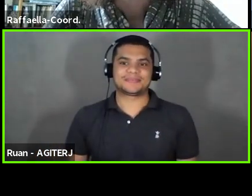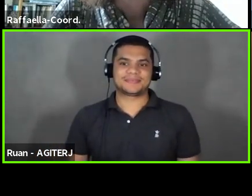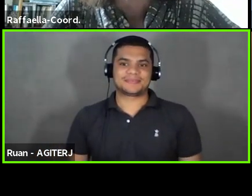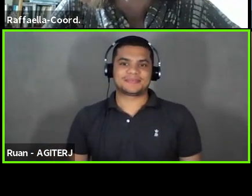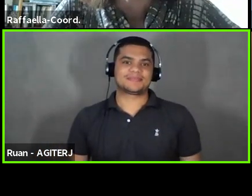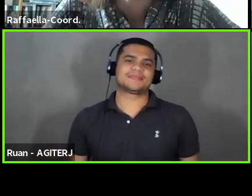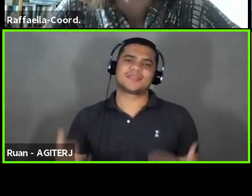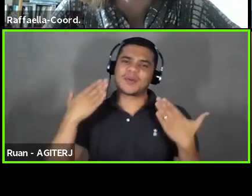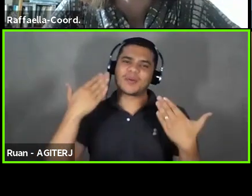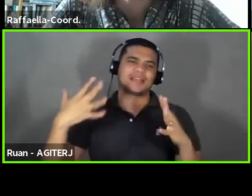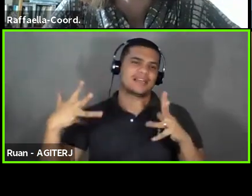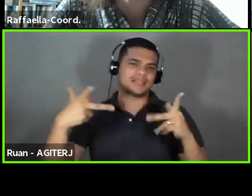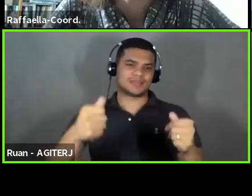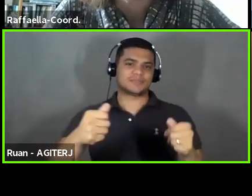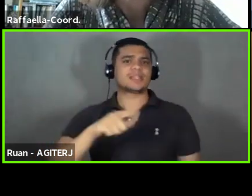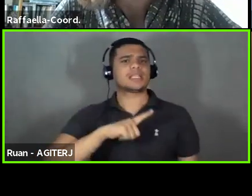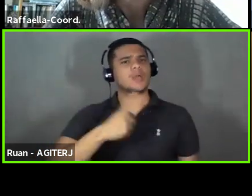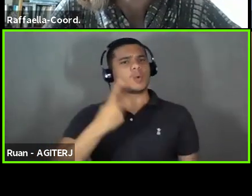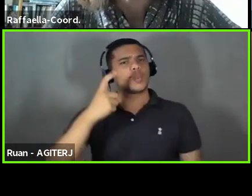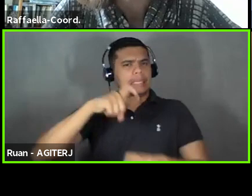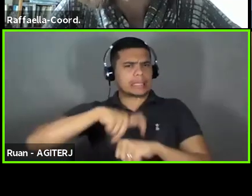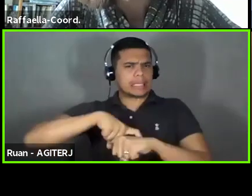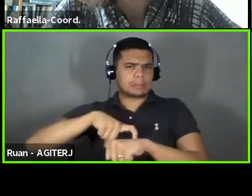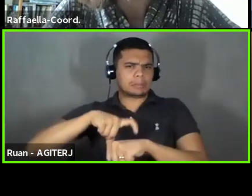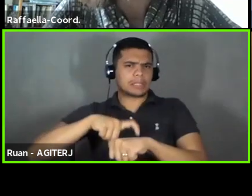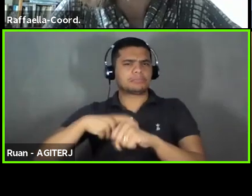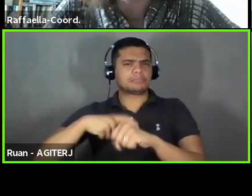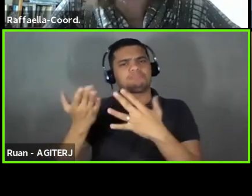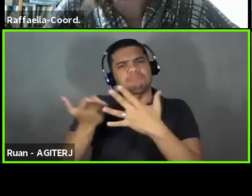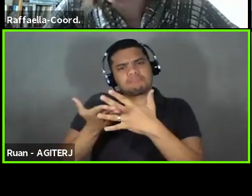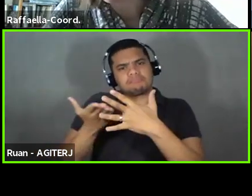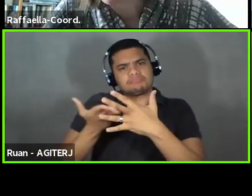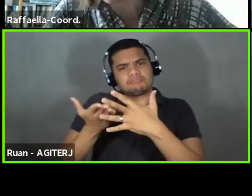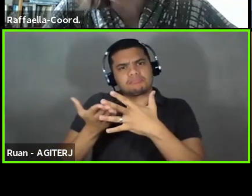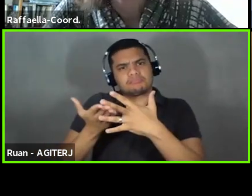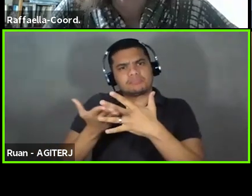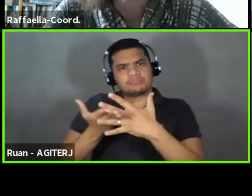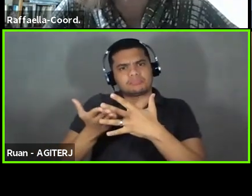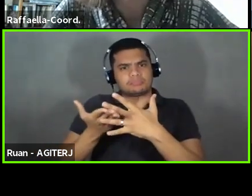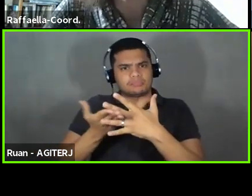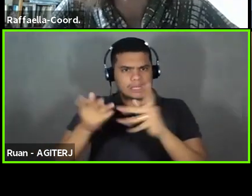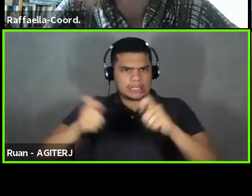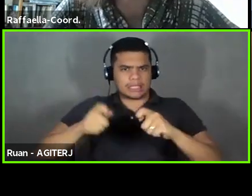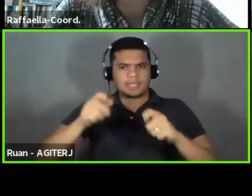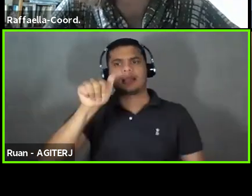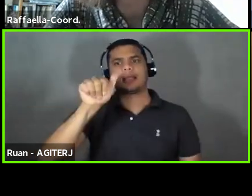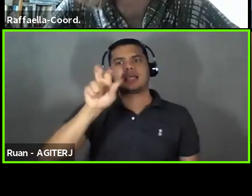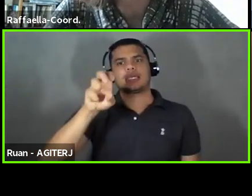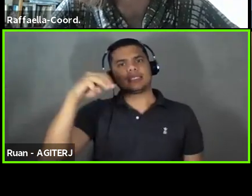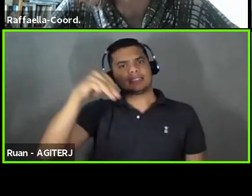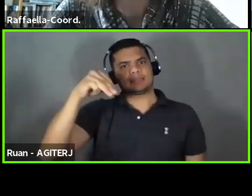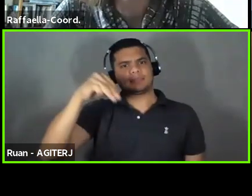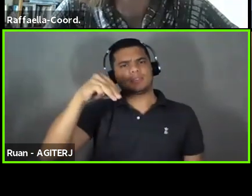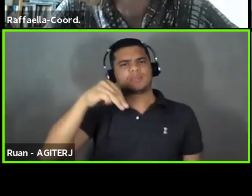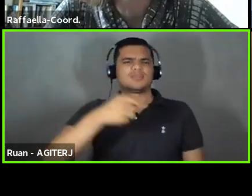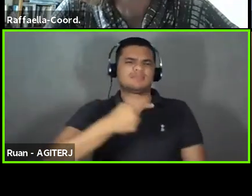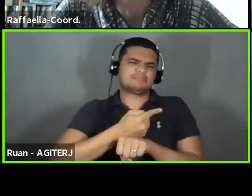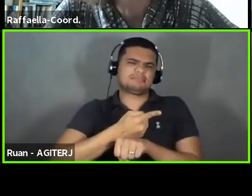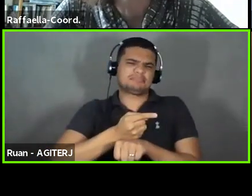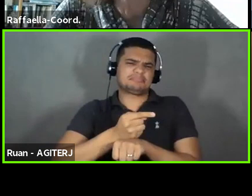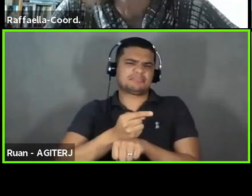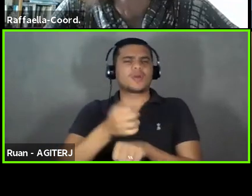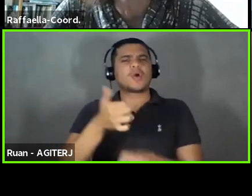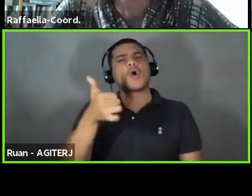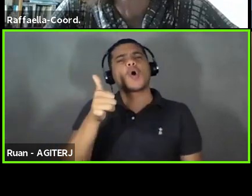todos. Temos um tempinho de um intervalozinho? Vamos fazer um intervalo de 15 minutos. A gente volta alguns minutos antes de 11h30